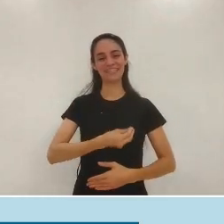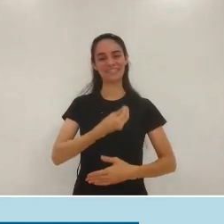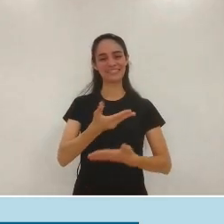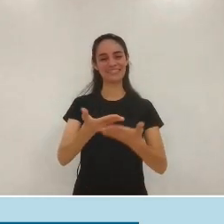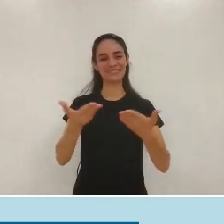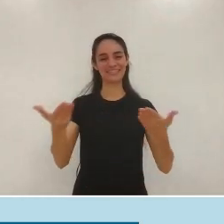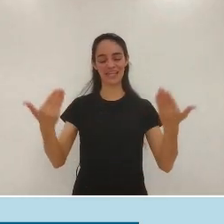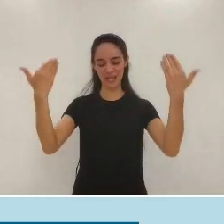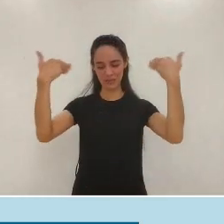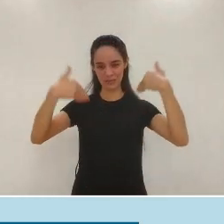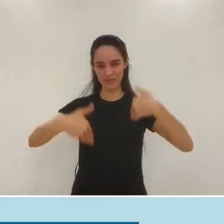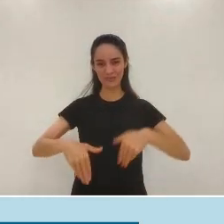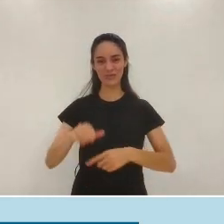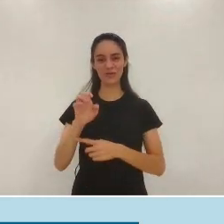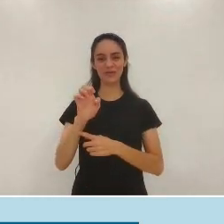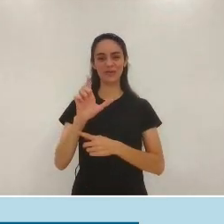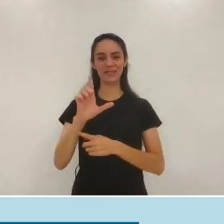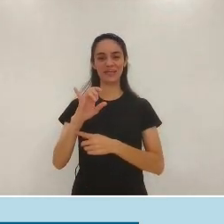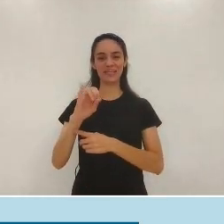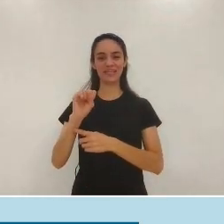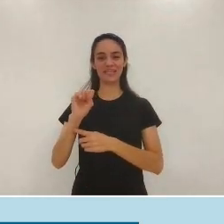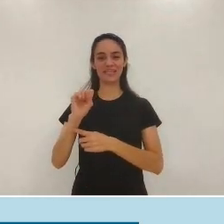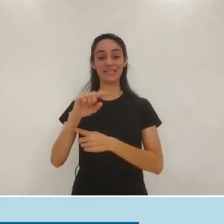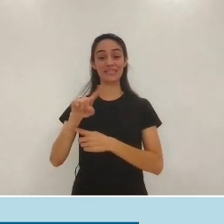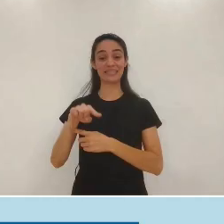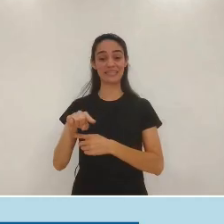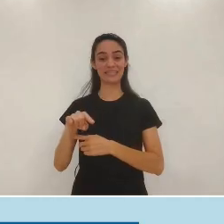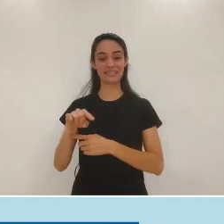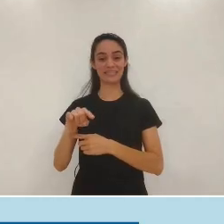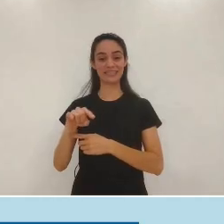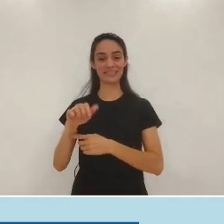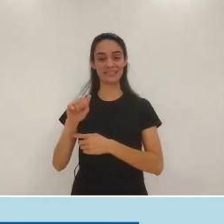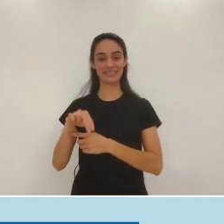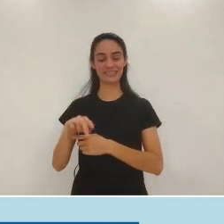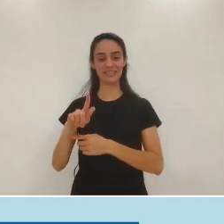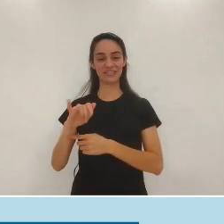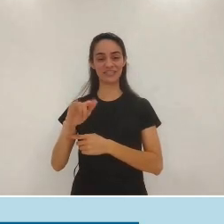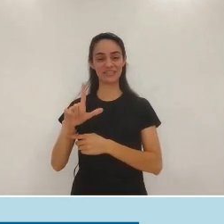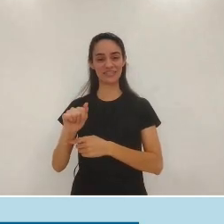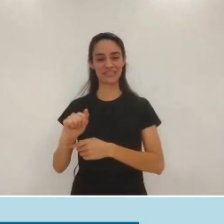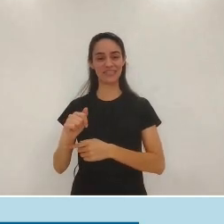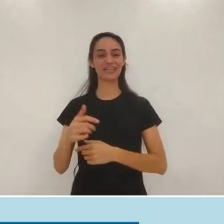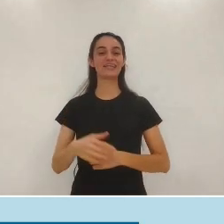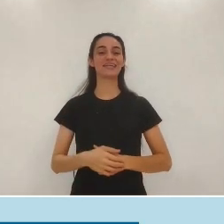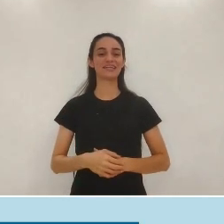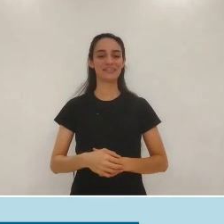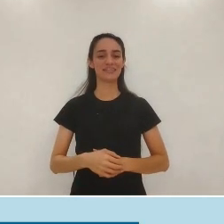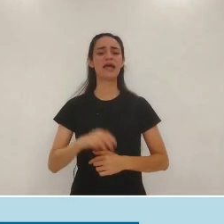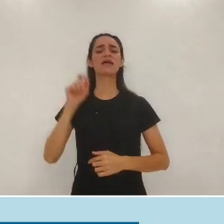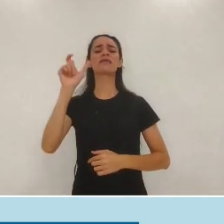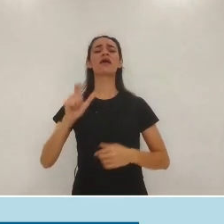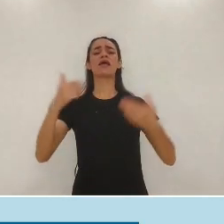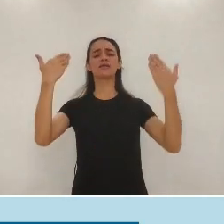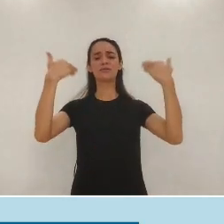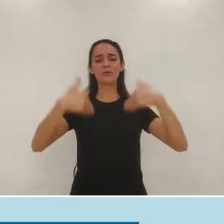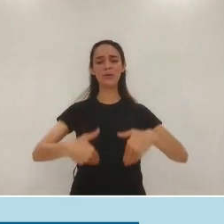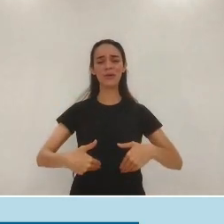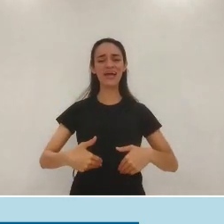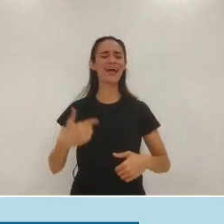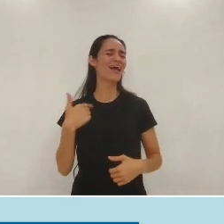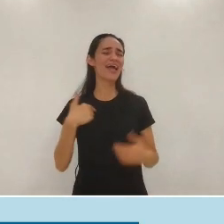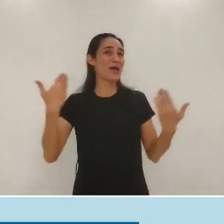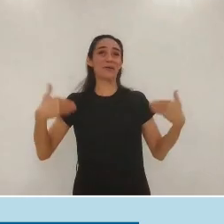a Elisângela. Vou botar aqui me apresentando um pouquinho, né? Então, quem é a Elisângela? Eu sou a